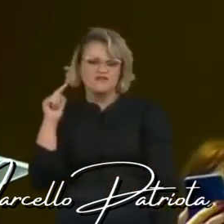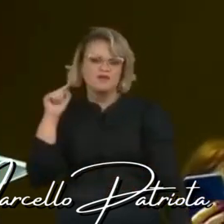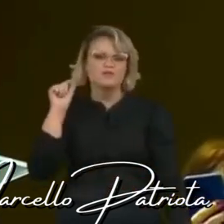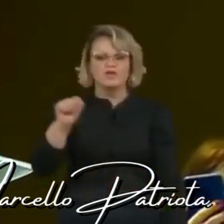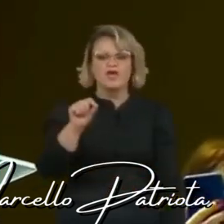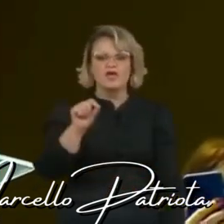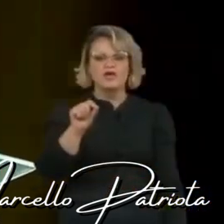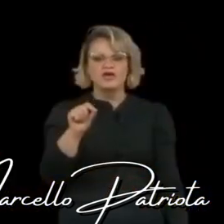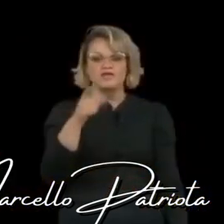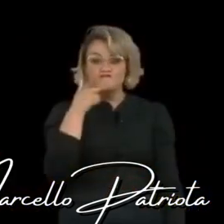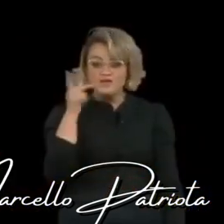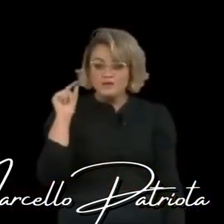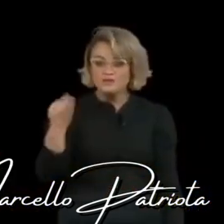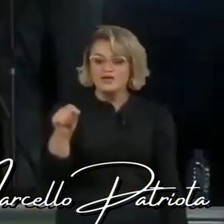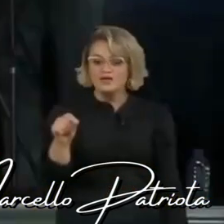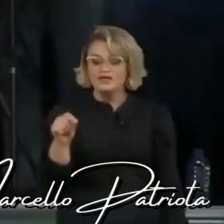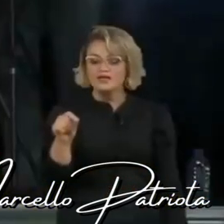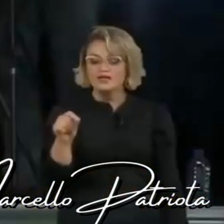assim: